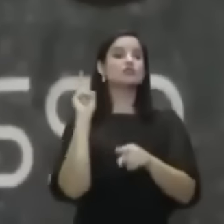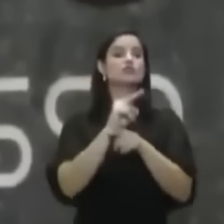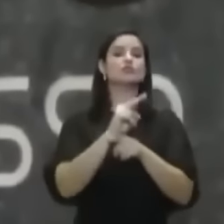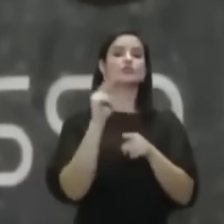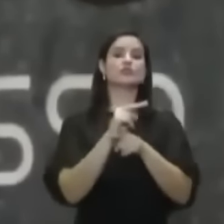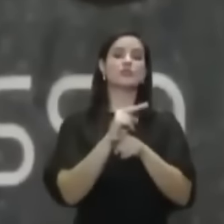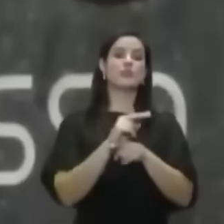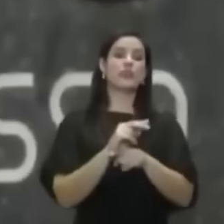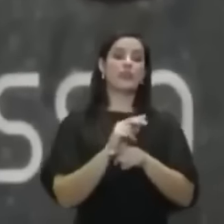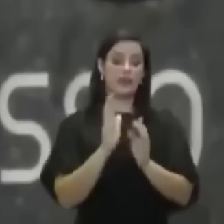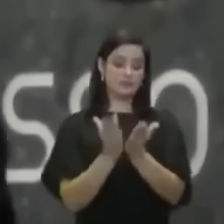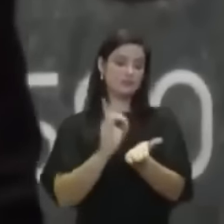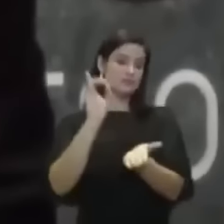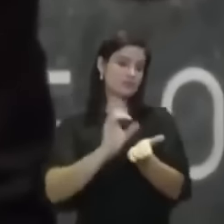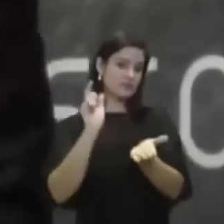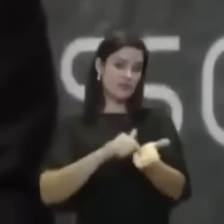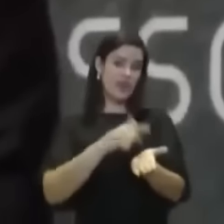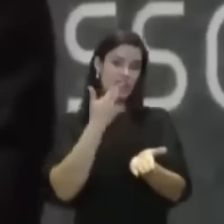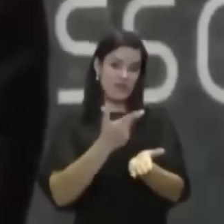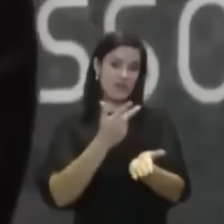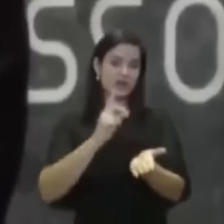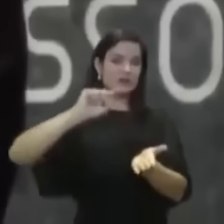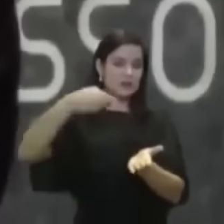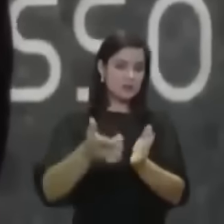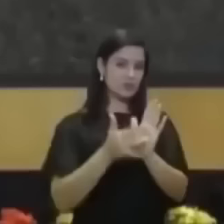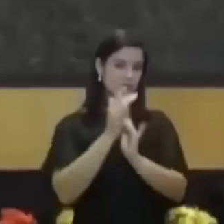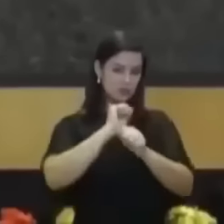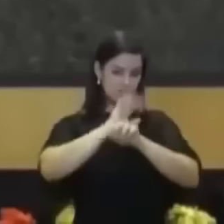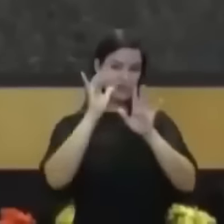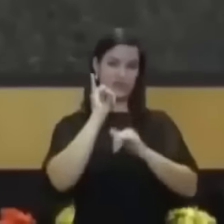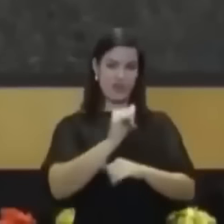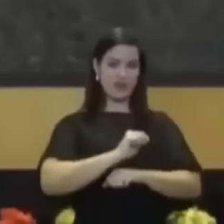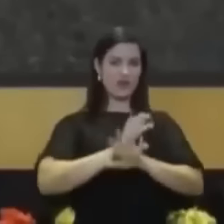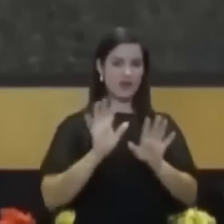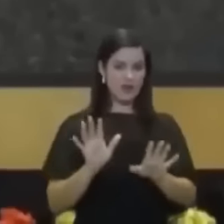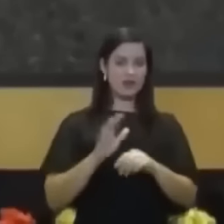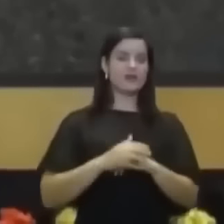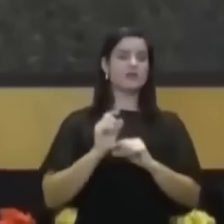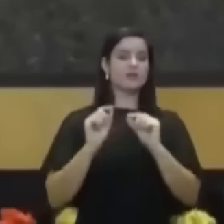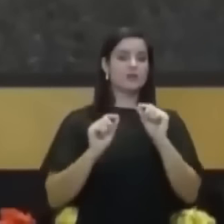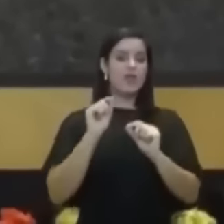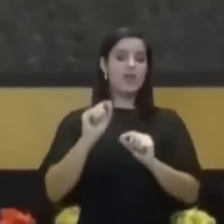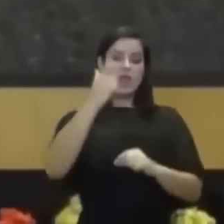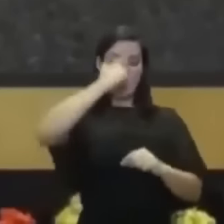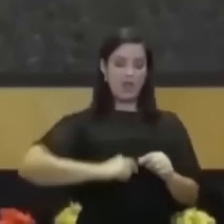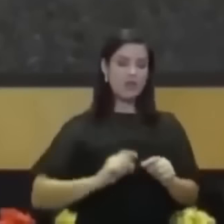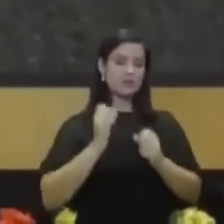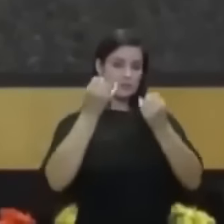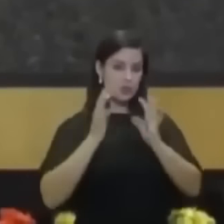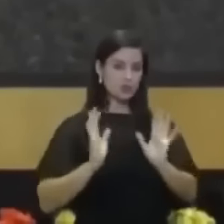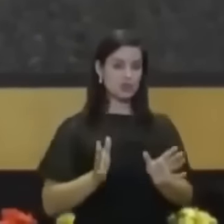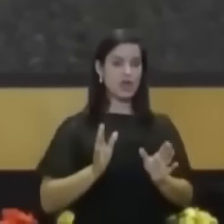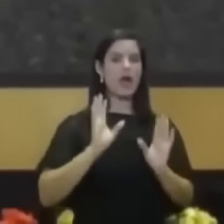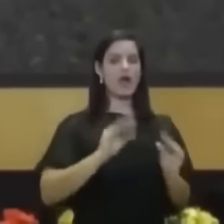Diz a escritura que depois que Jesus deixa claro para os seus discípulos quem ele é, ele passa por uma nova fase do seu